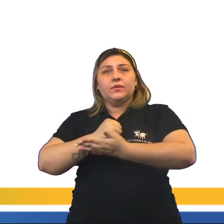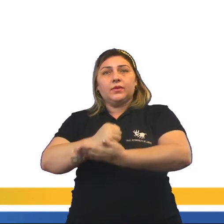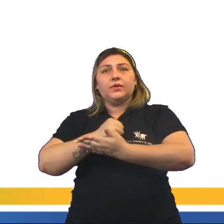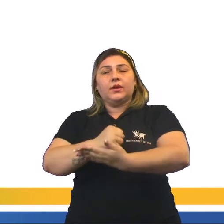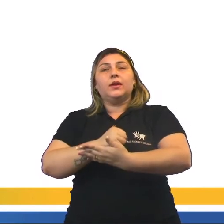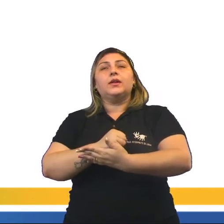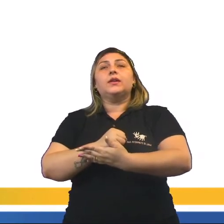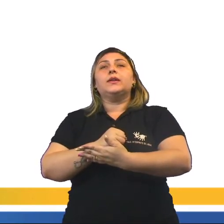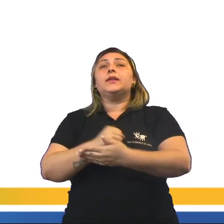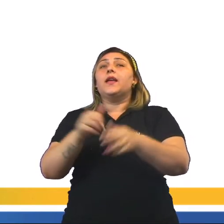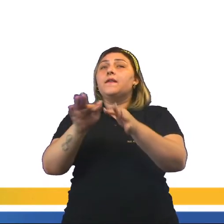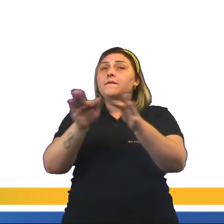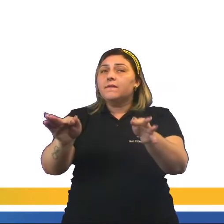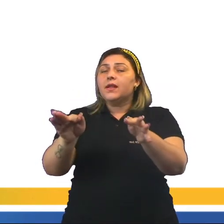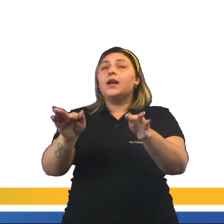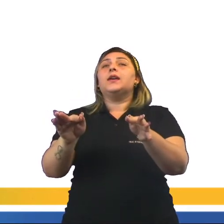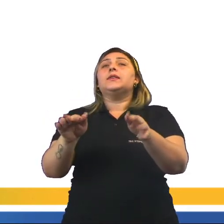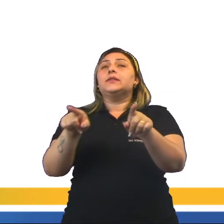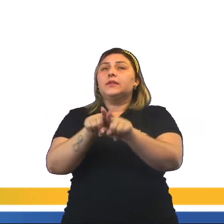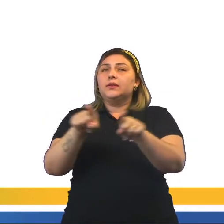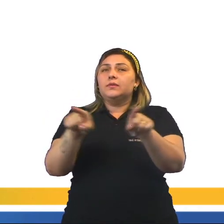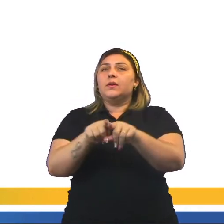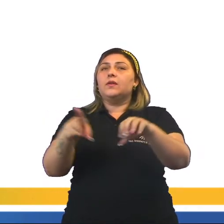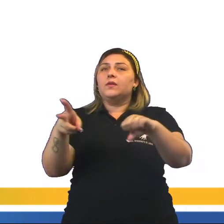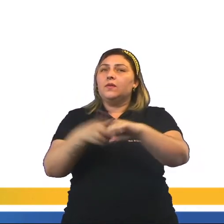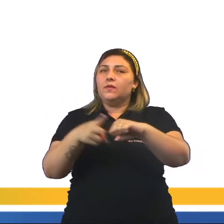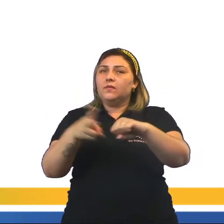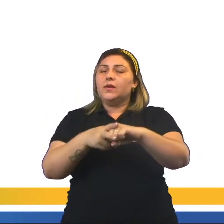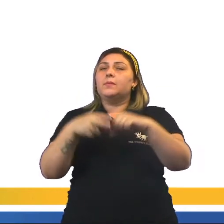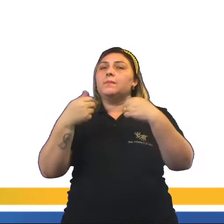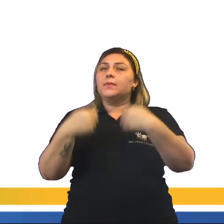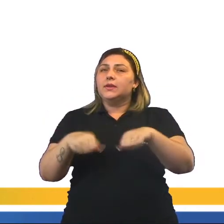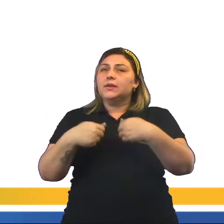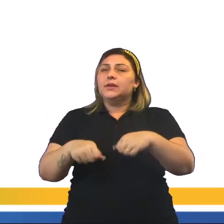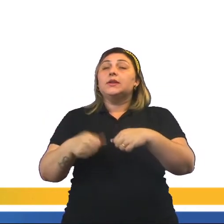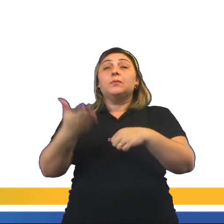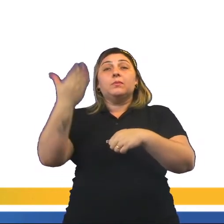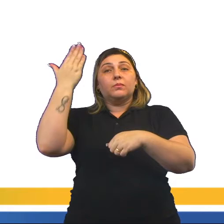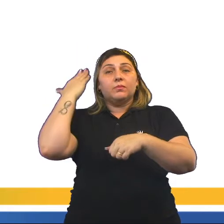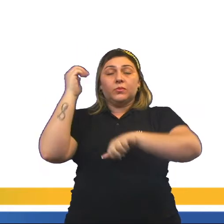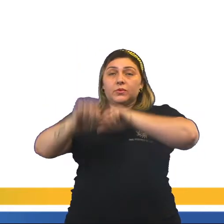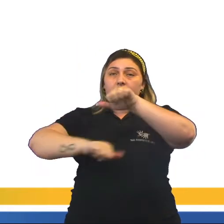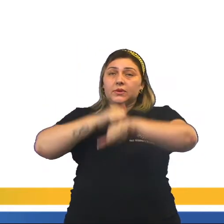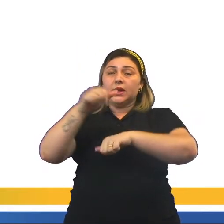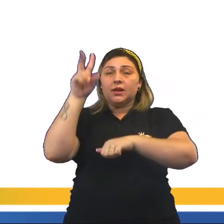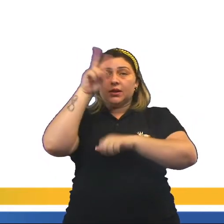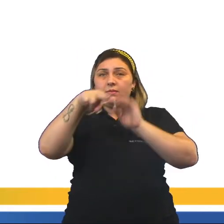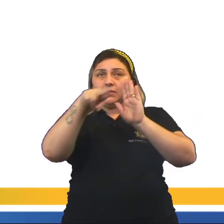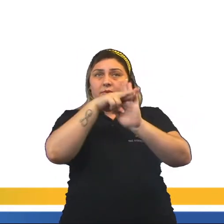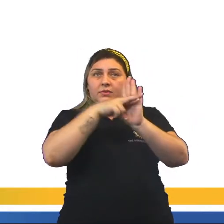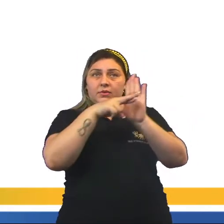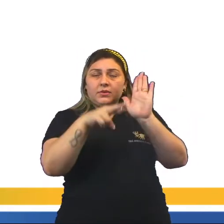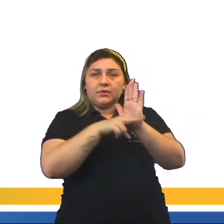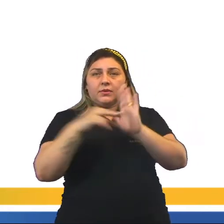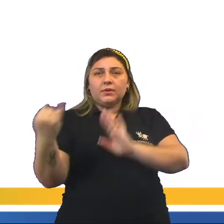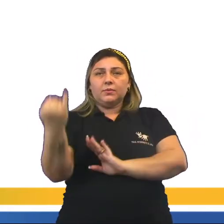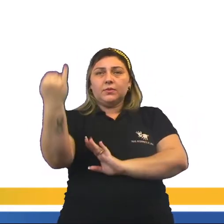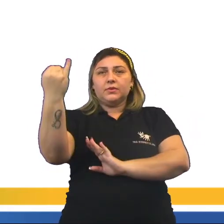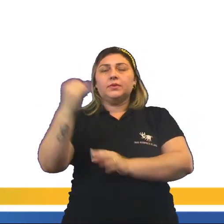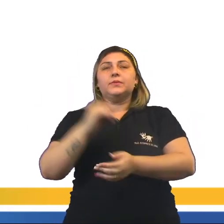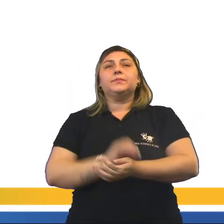positivas e em frases positivas o verbo deve ser conjugado para o passado. Lembrem-se dessas regrinhas porque são